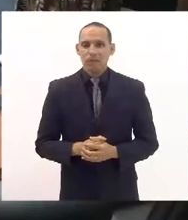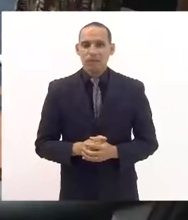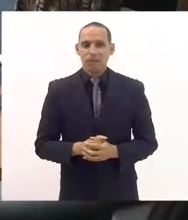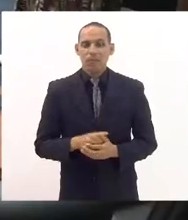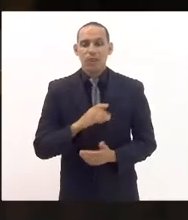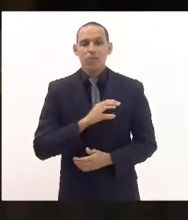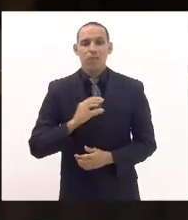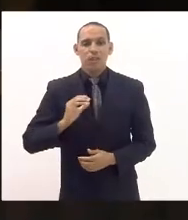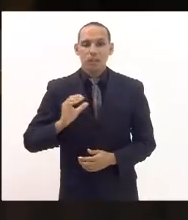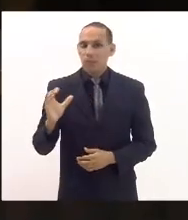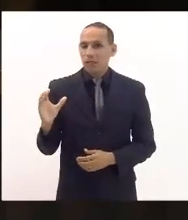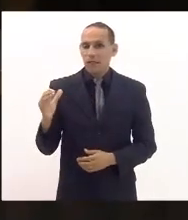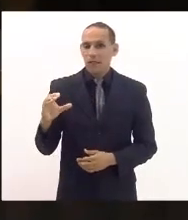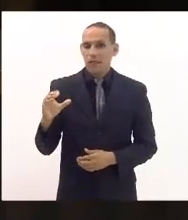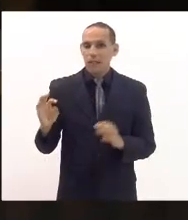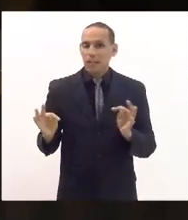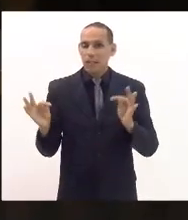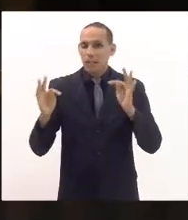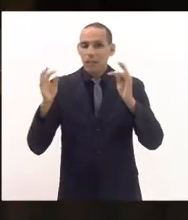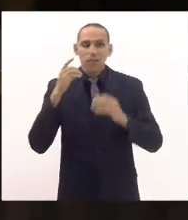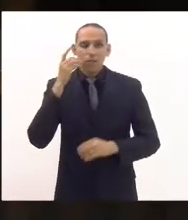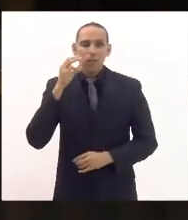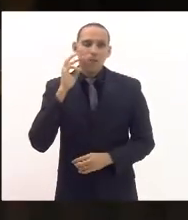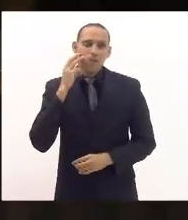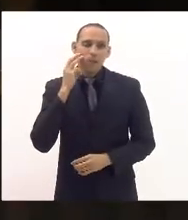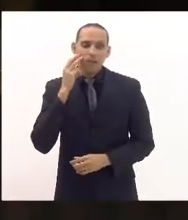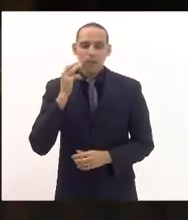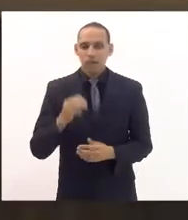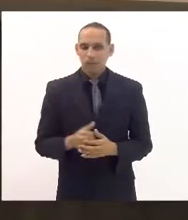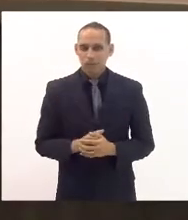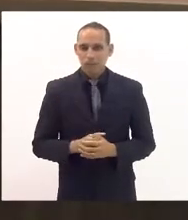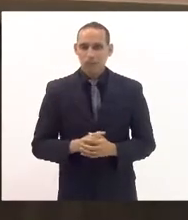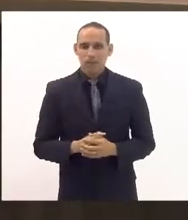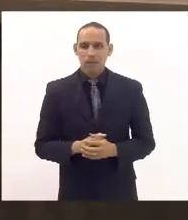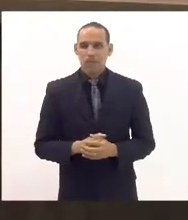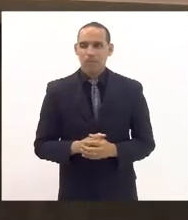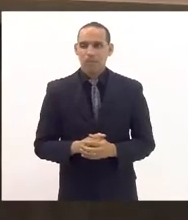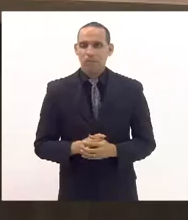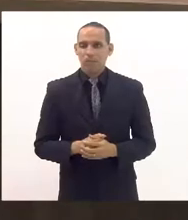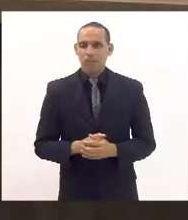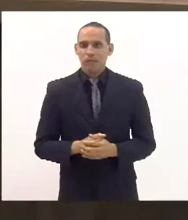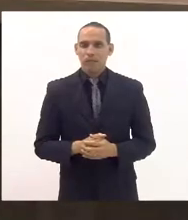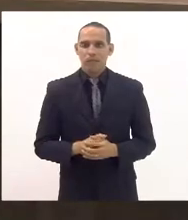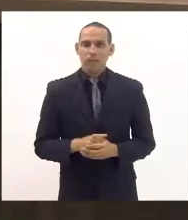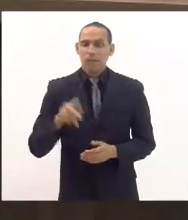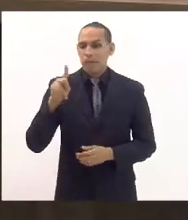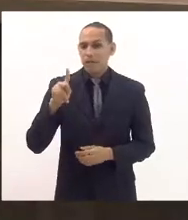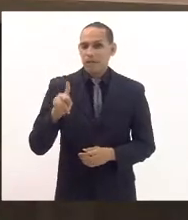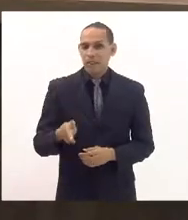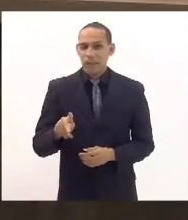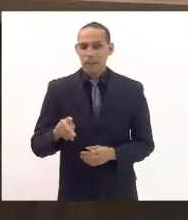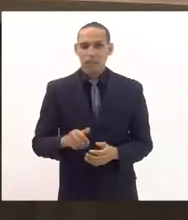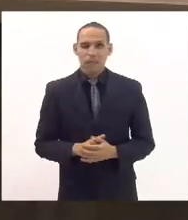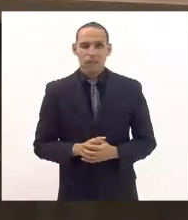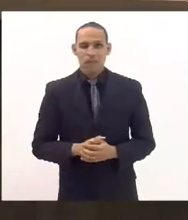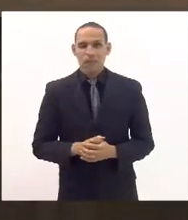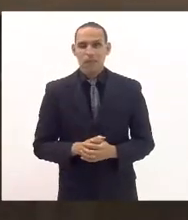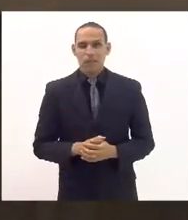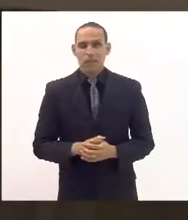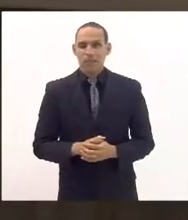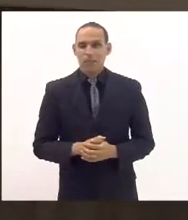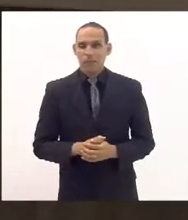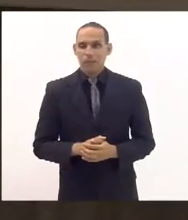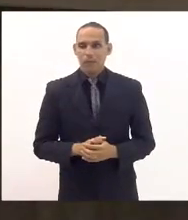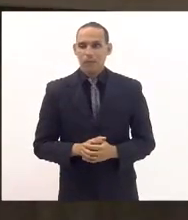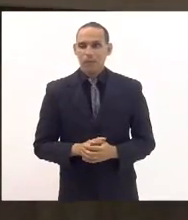e pela comissão de ciência e tecnologia Deputado waldeck Carneiro o seu presidente aqui